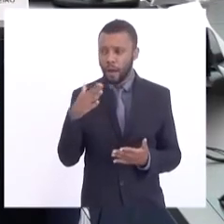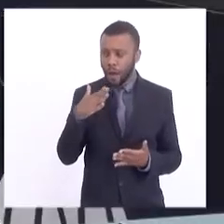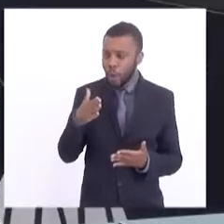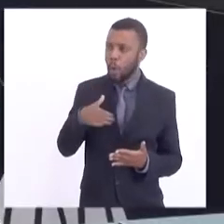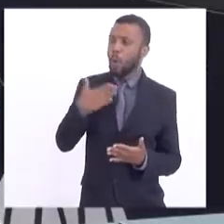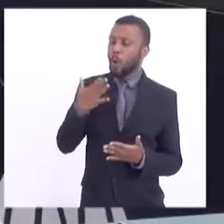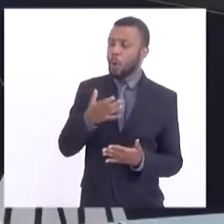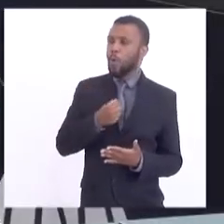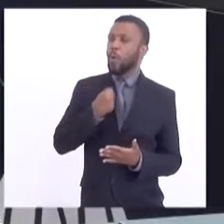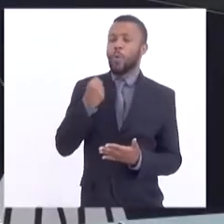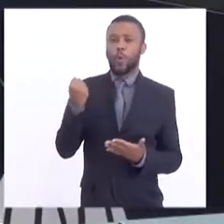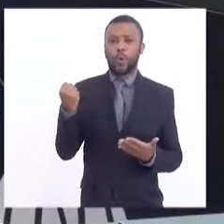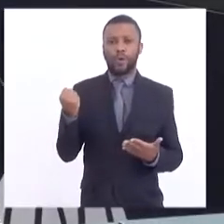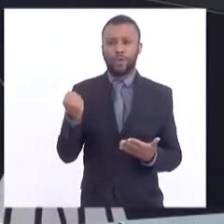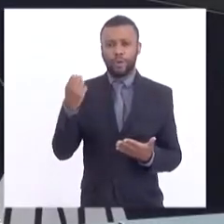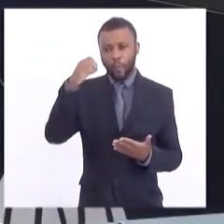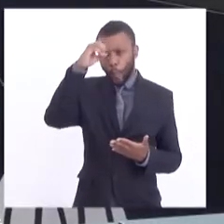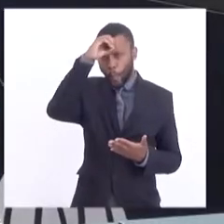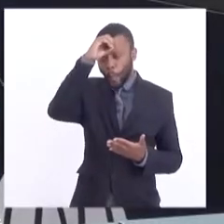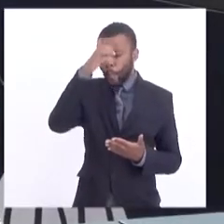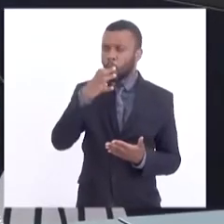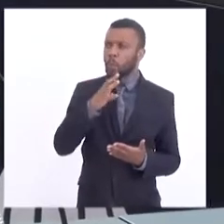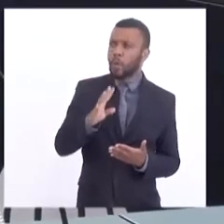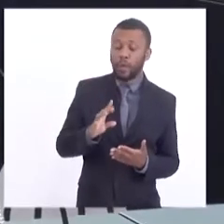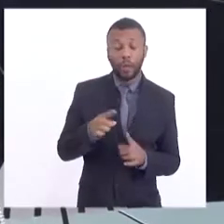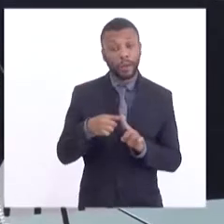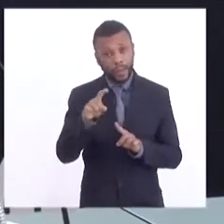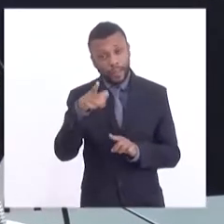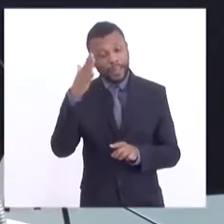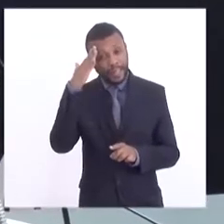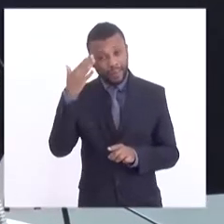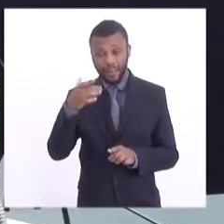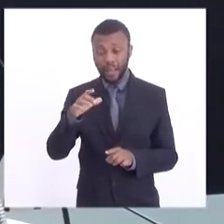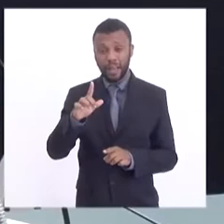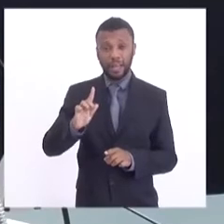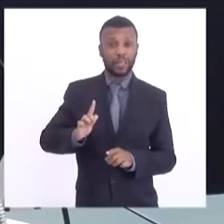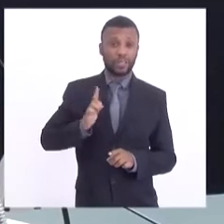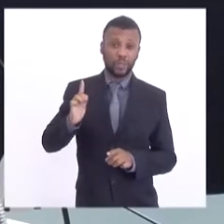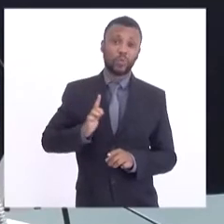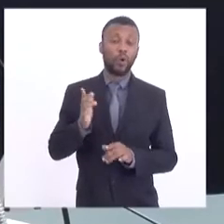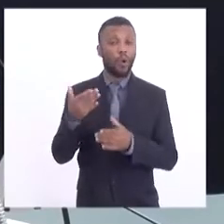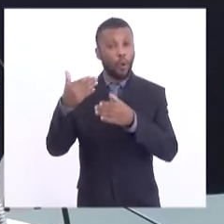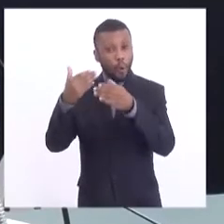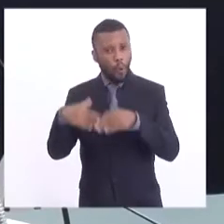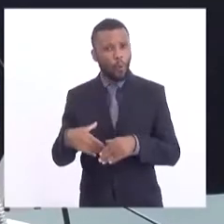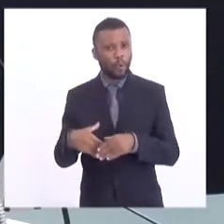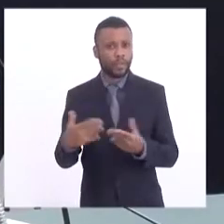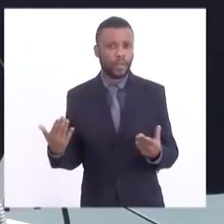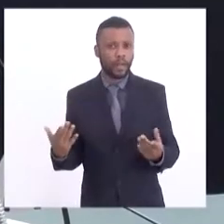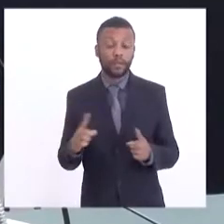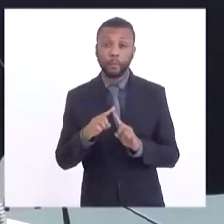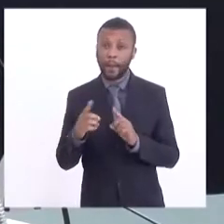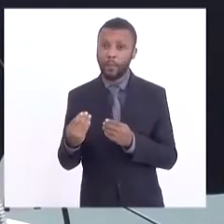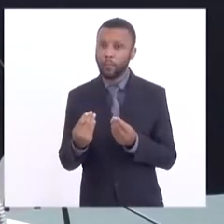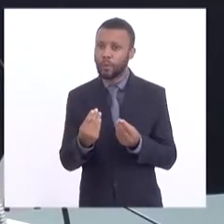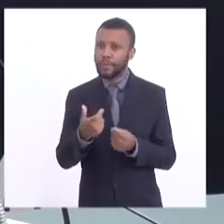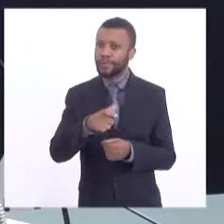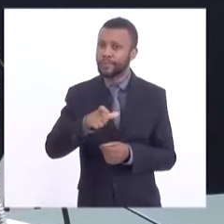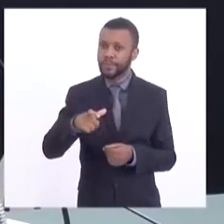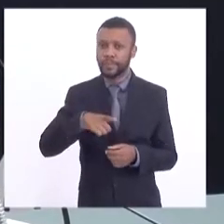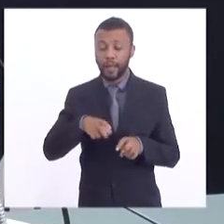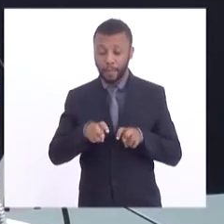não vai tomar um susto porque é um gestor usar mas muita gente que tá nessas